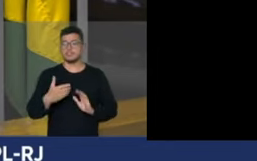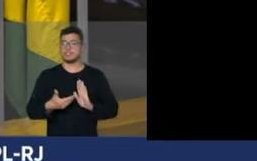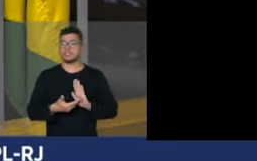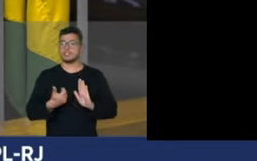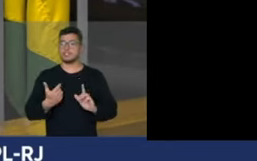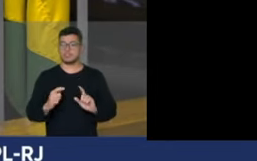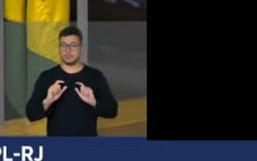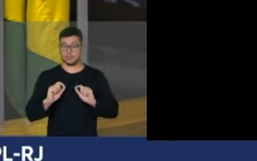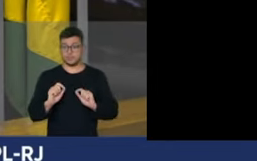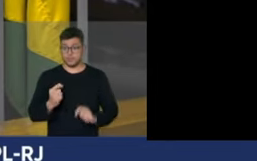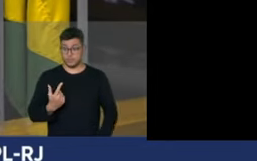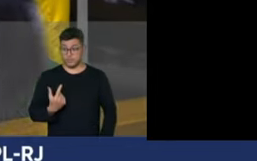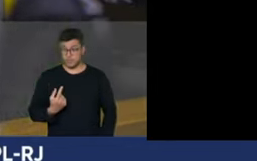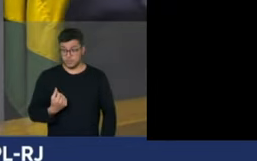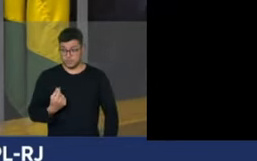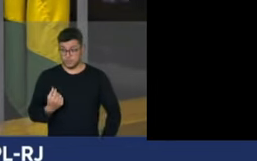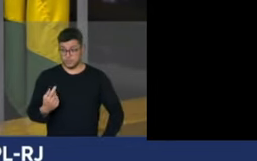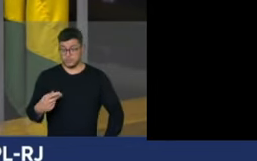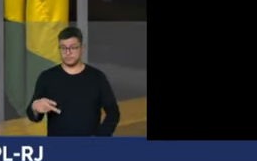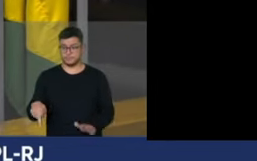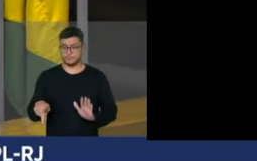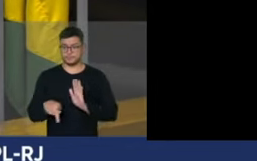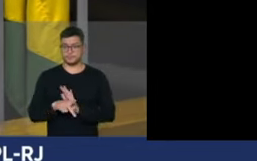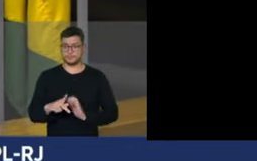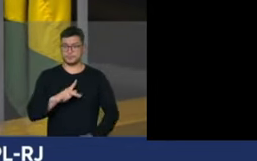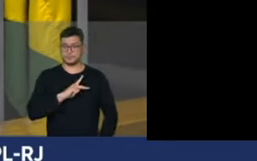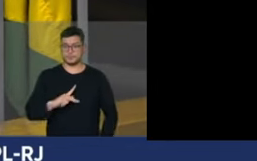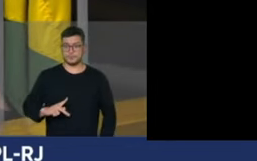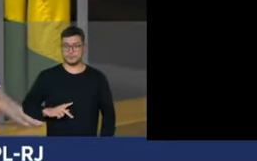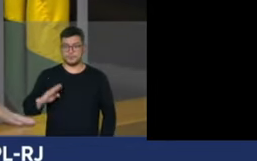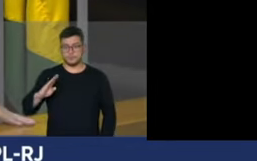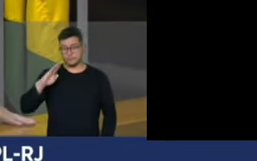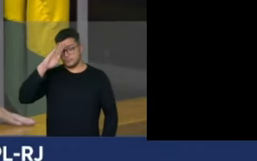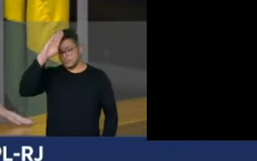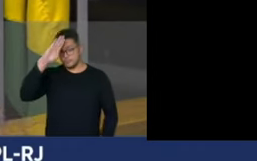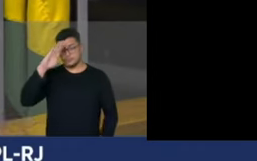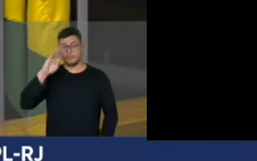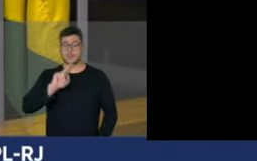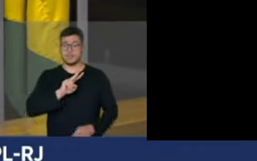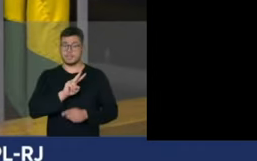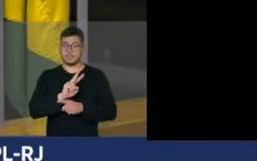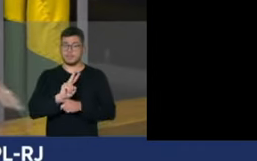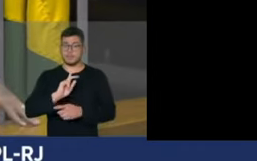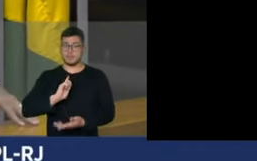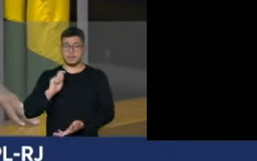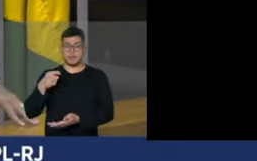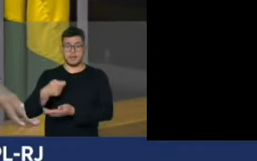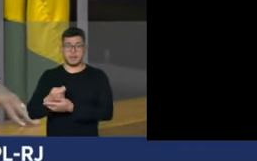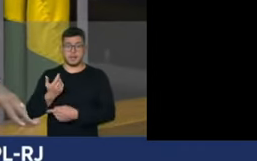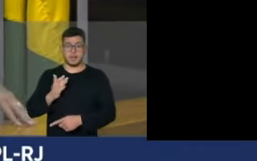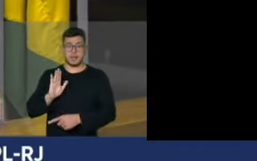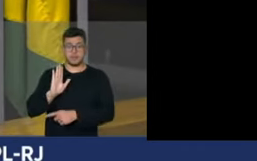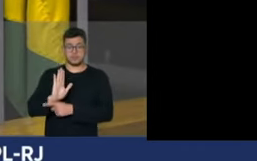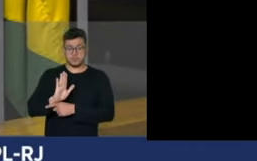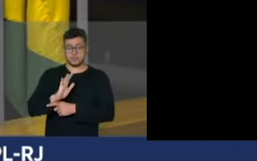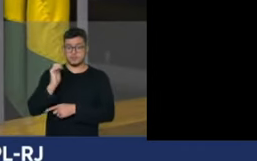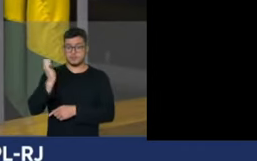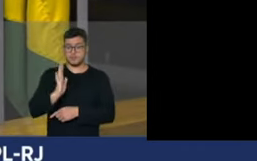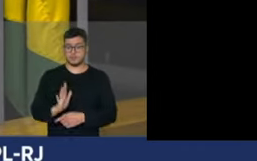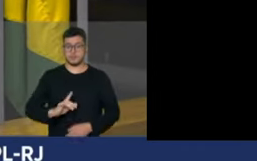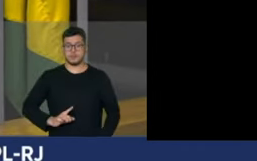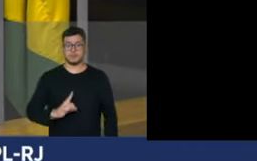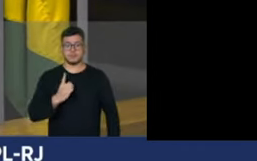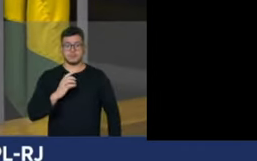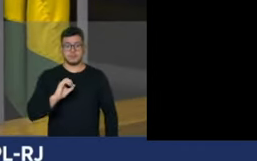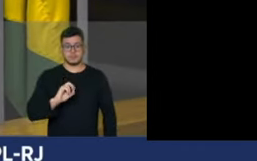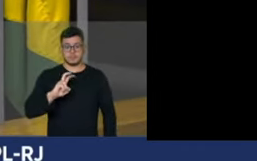presidente Bolsonaro havia reservado para pagar o auxílio ano que vem, 105 bilhões. E isso